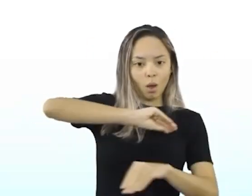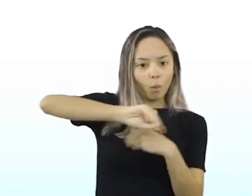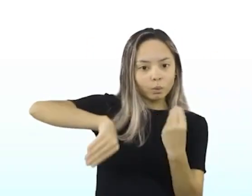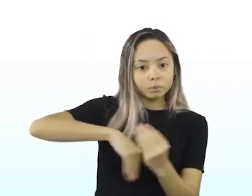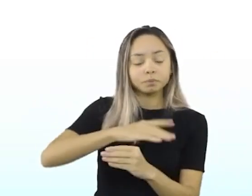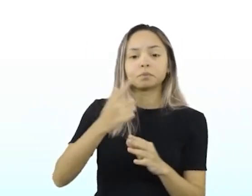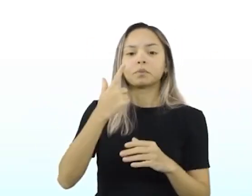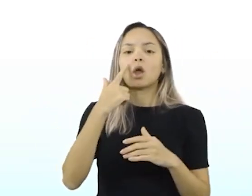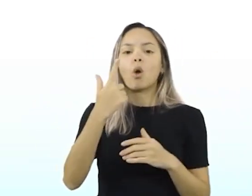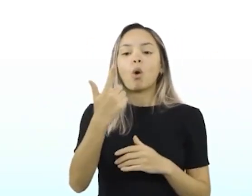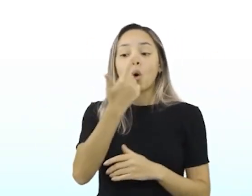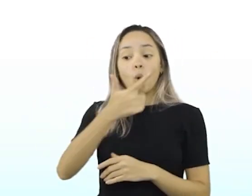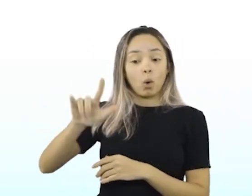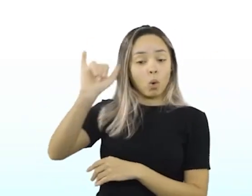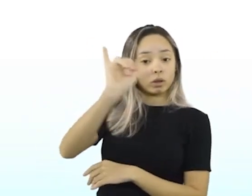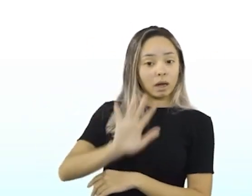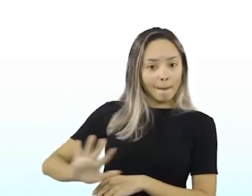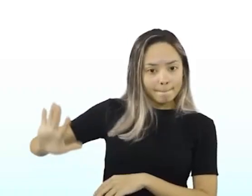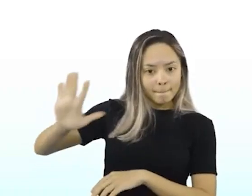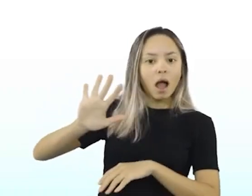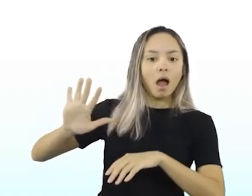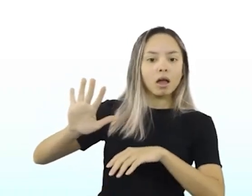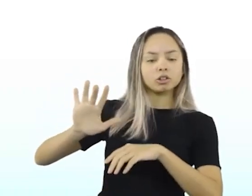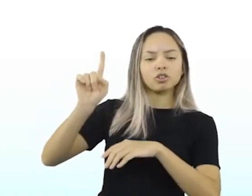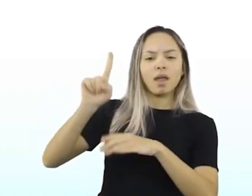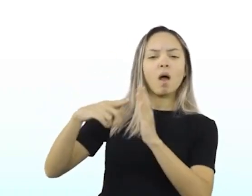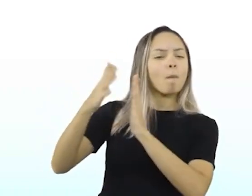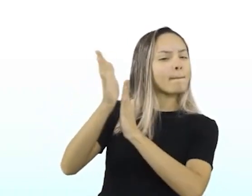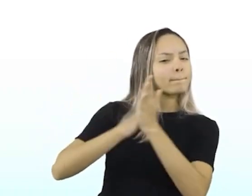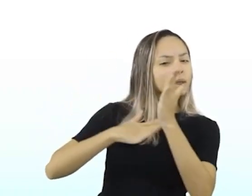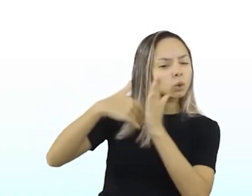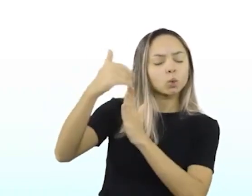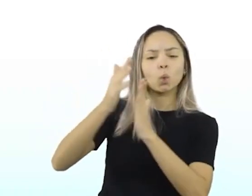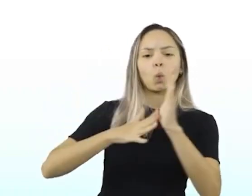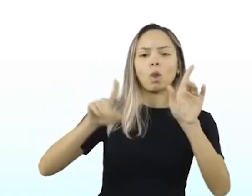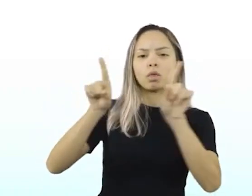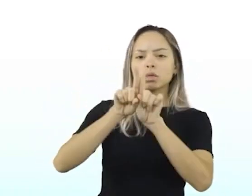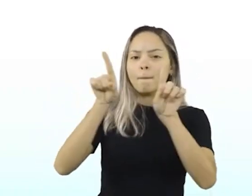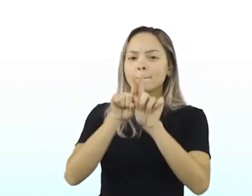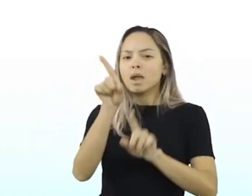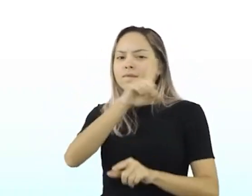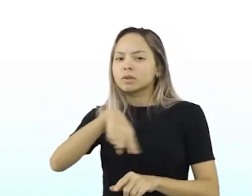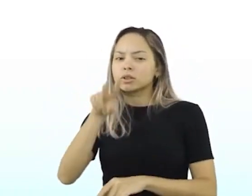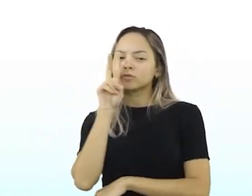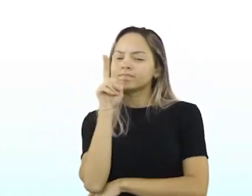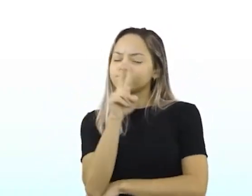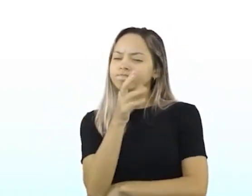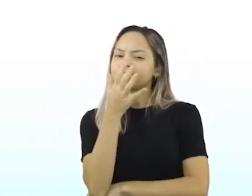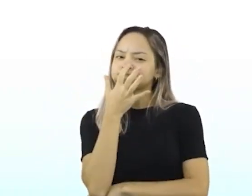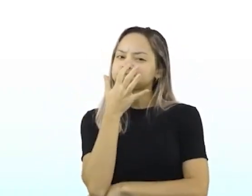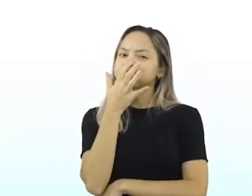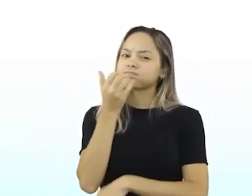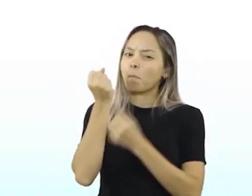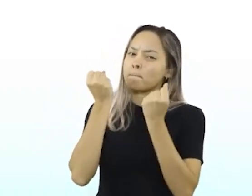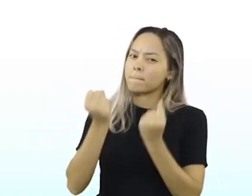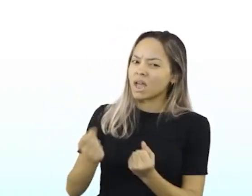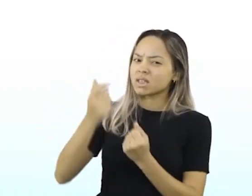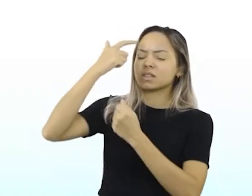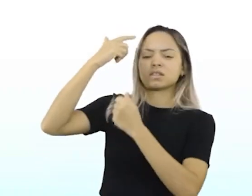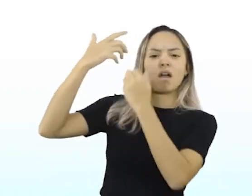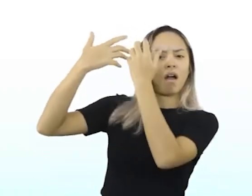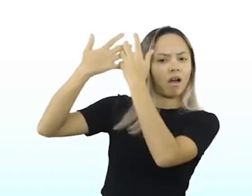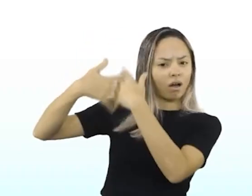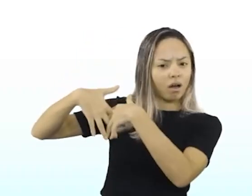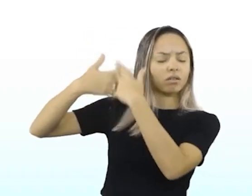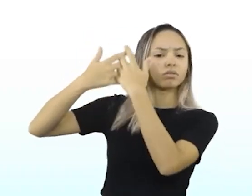na tela um quadro também, uma tela bem reflexiva, de certa forma até pesada. Pode colocar